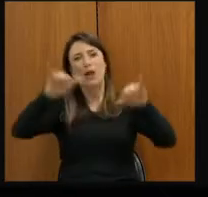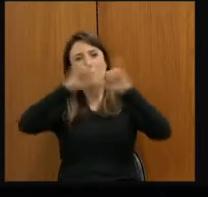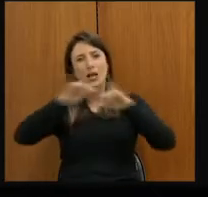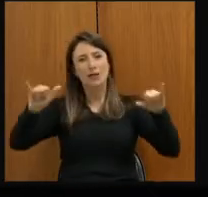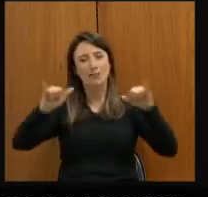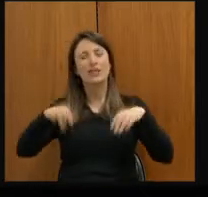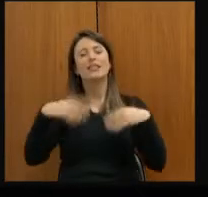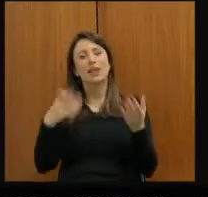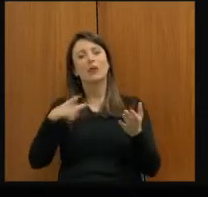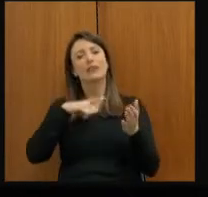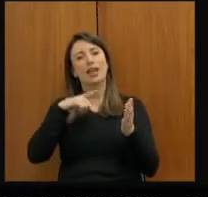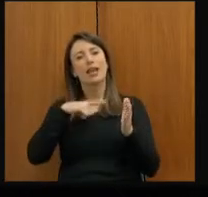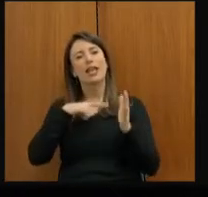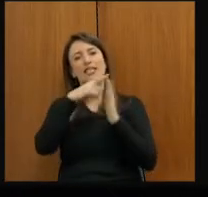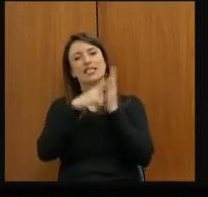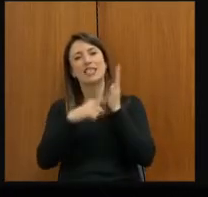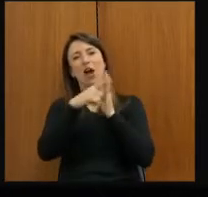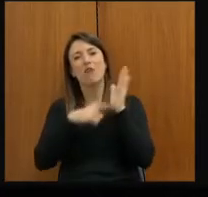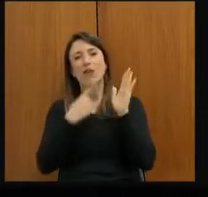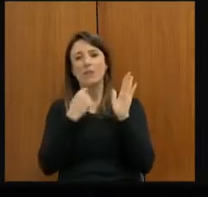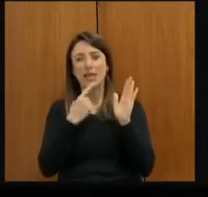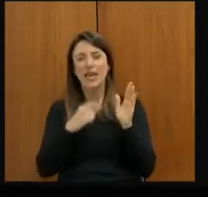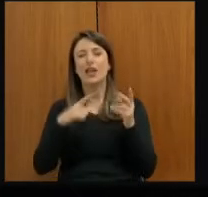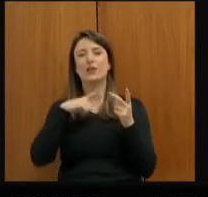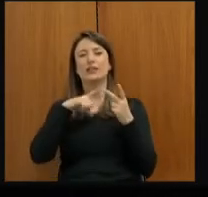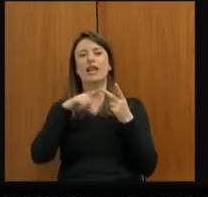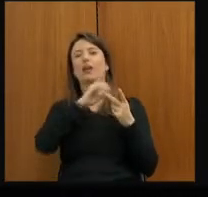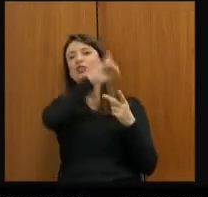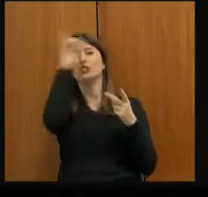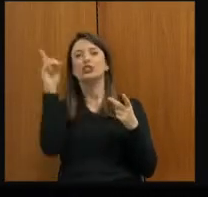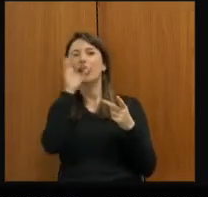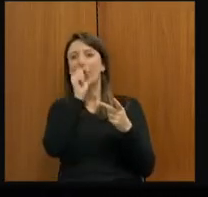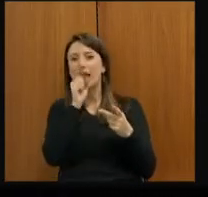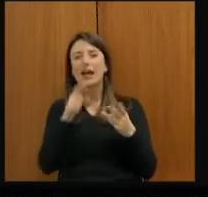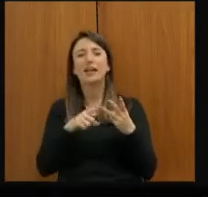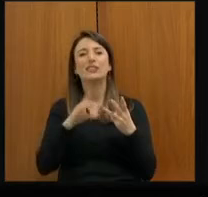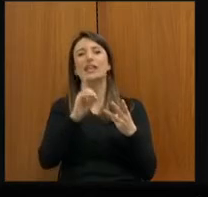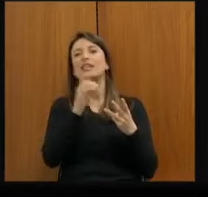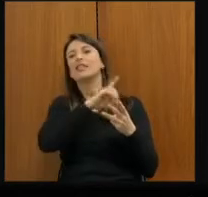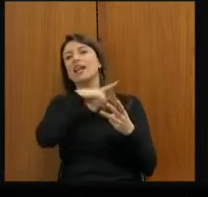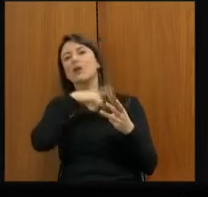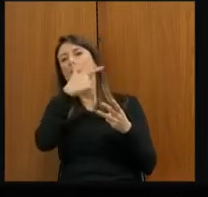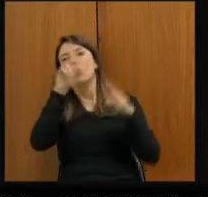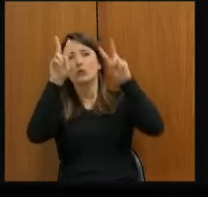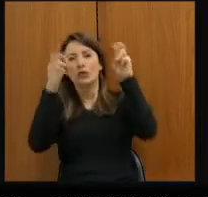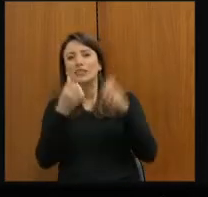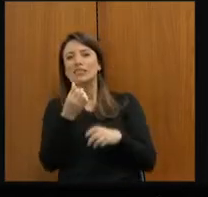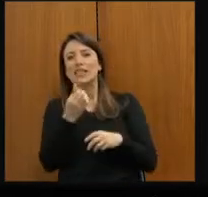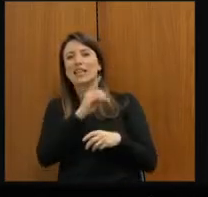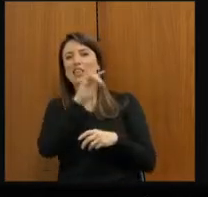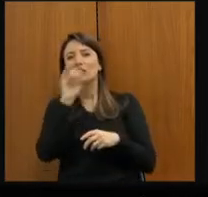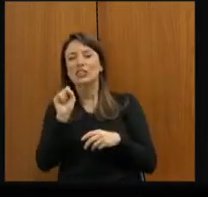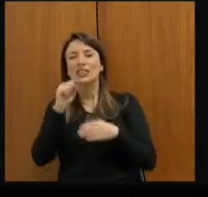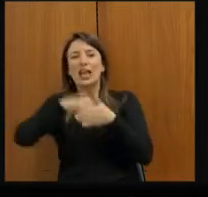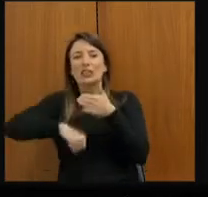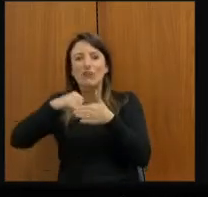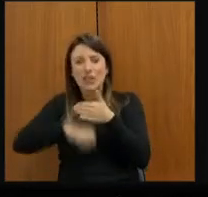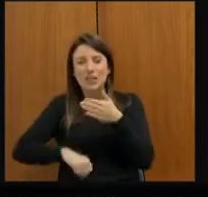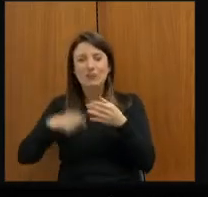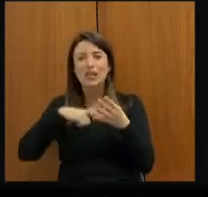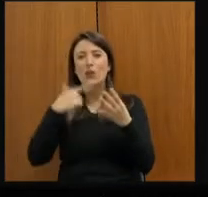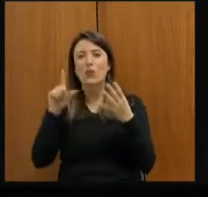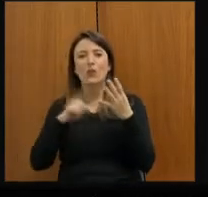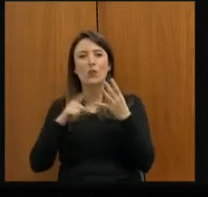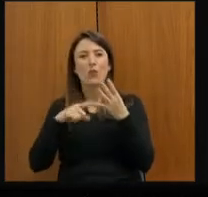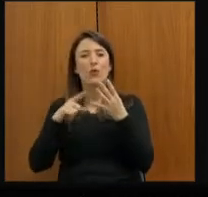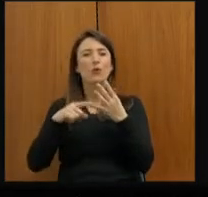vamos lá a ver o tempo de laranja nós temos os 16 dias de ativismo nós temos um é binário que foi feito